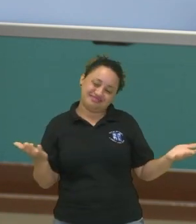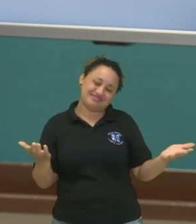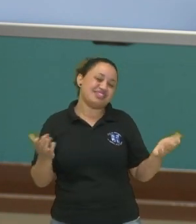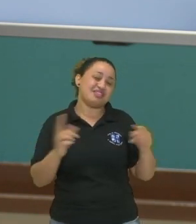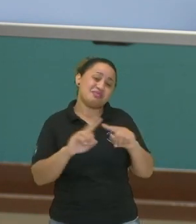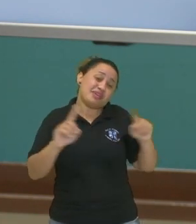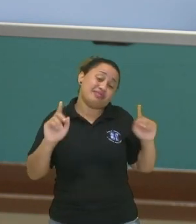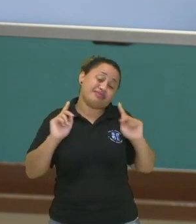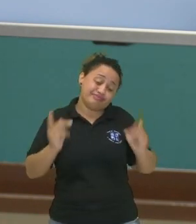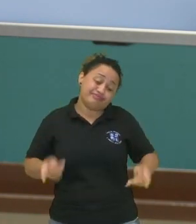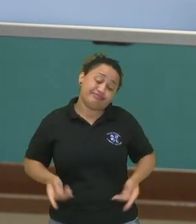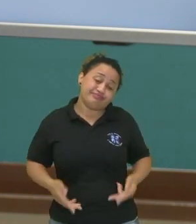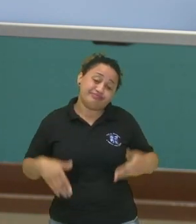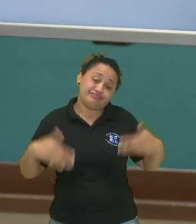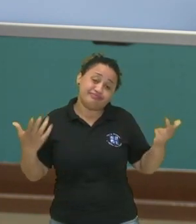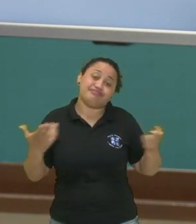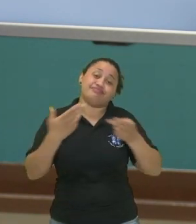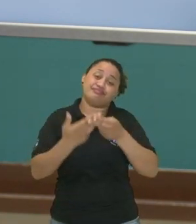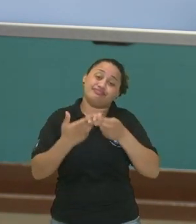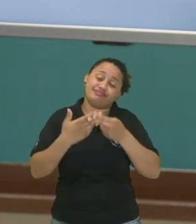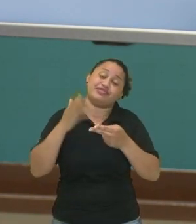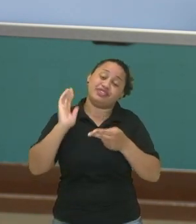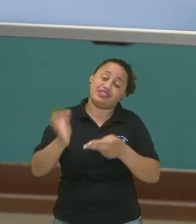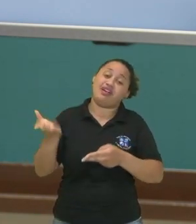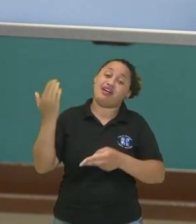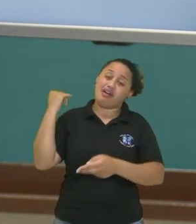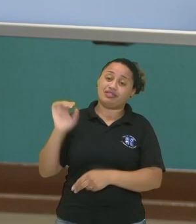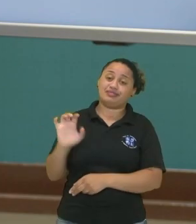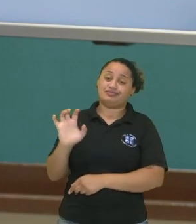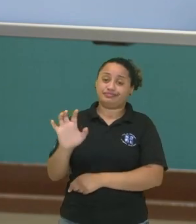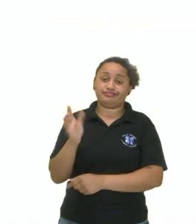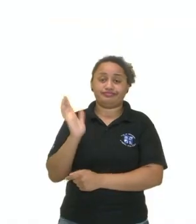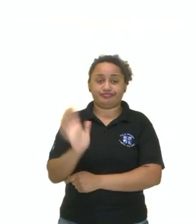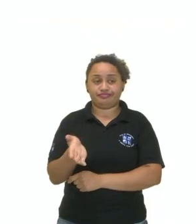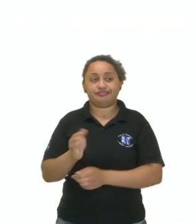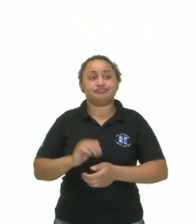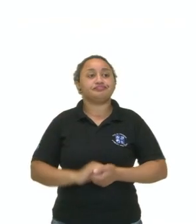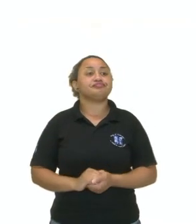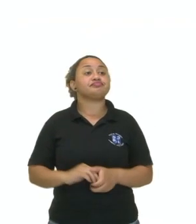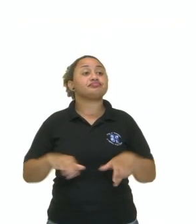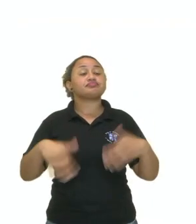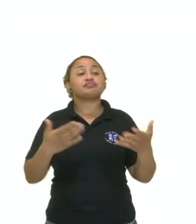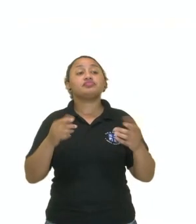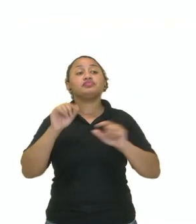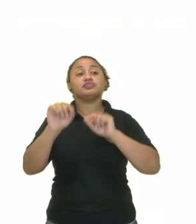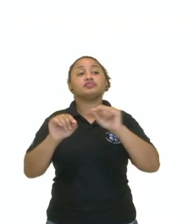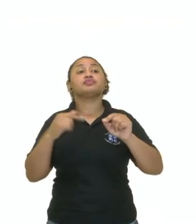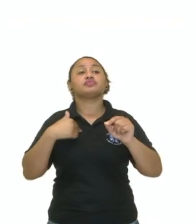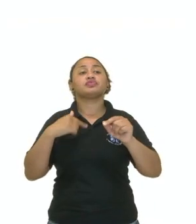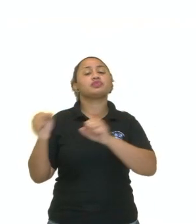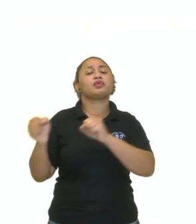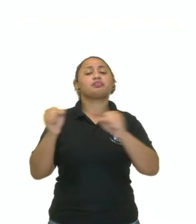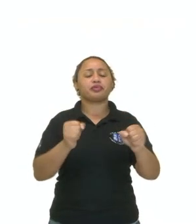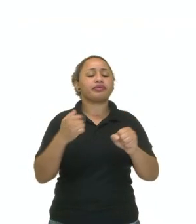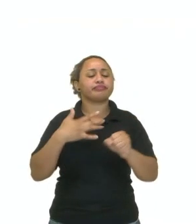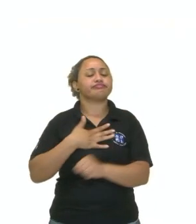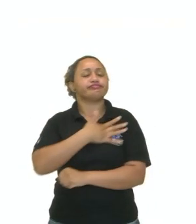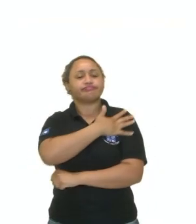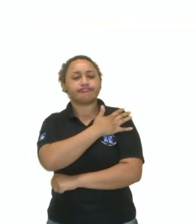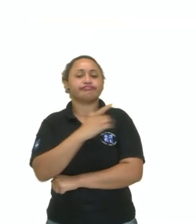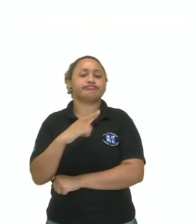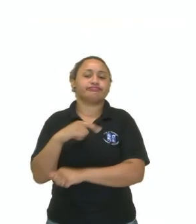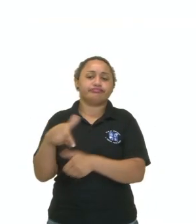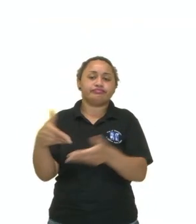humano é ser humano, desde a antiguidade. Sobre as Forças Armadas, vamos falar um pouquinho sobre esse poder militar